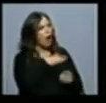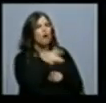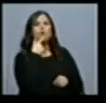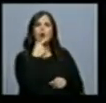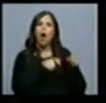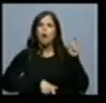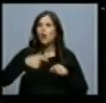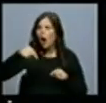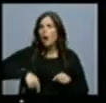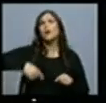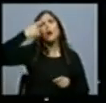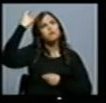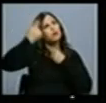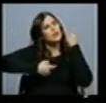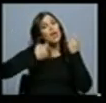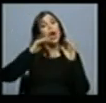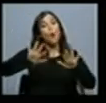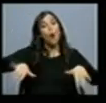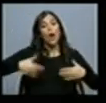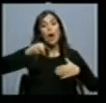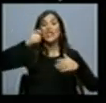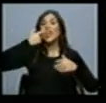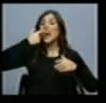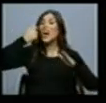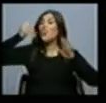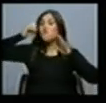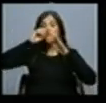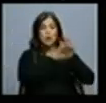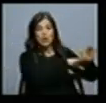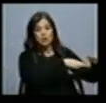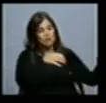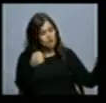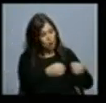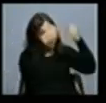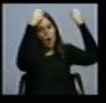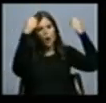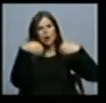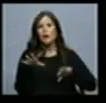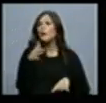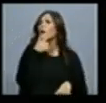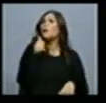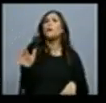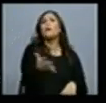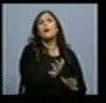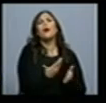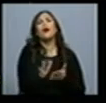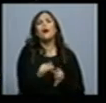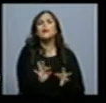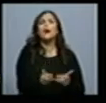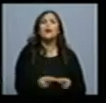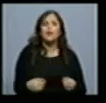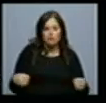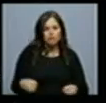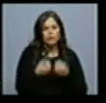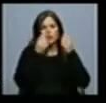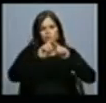imediatamente pensaram, houve um qualquer cometa que chocou com esta lua Proteu. Mas onde é que está o resto do material que chocou e que